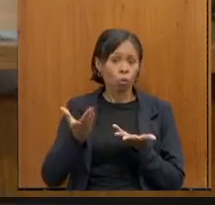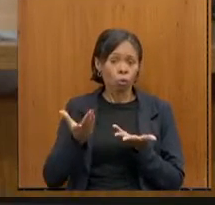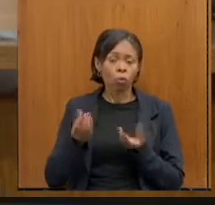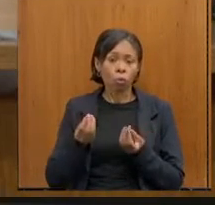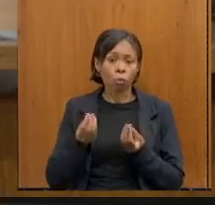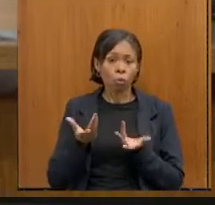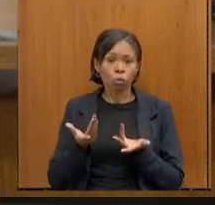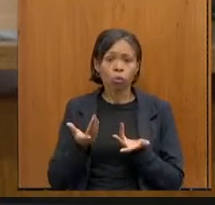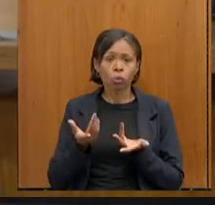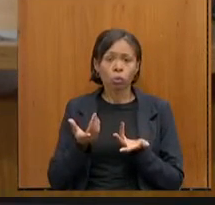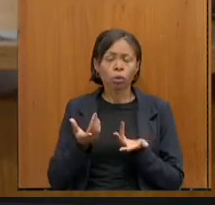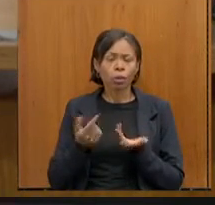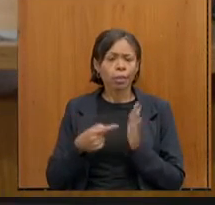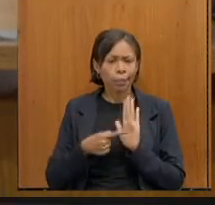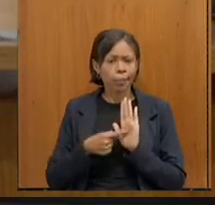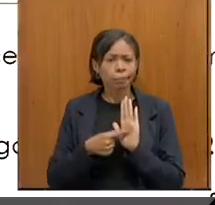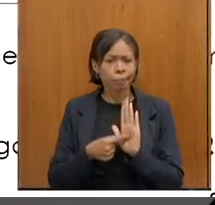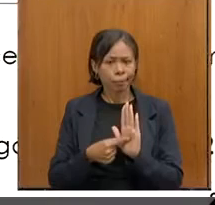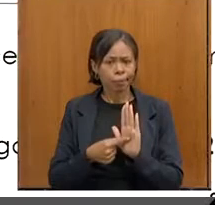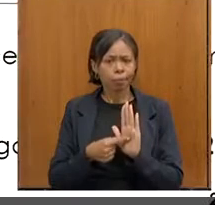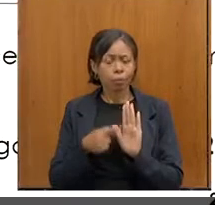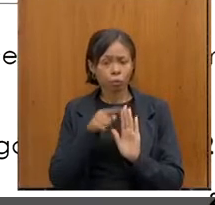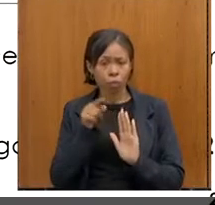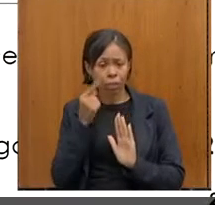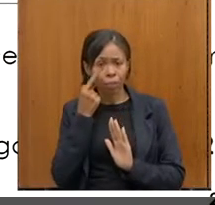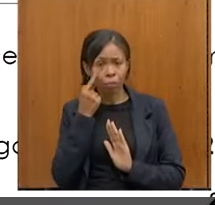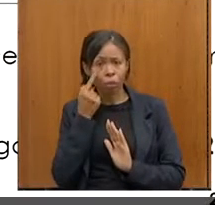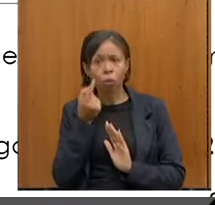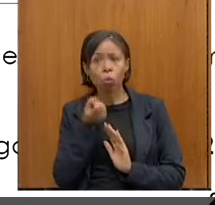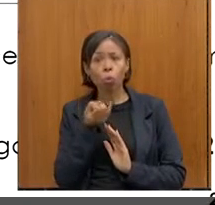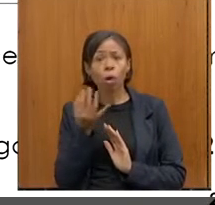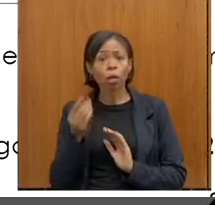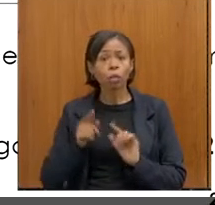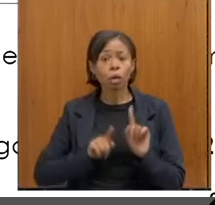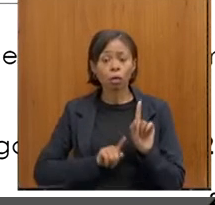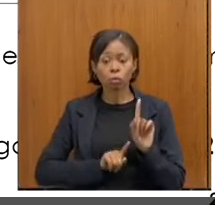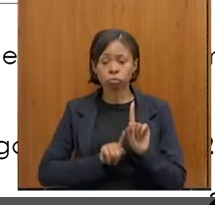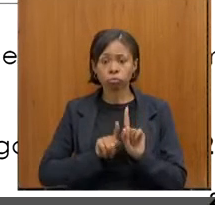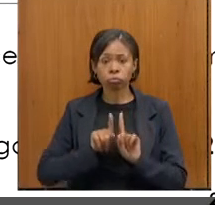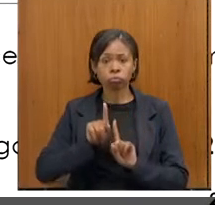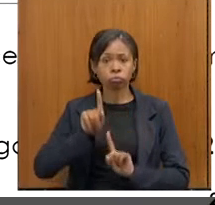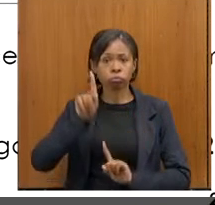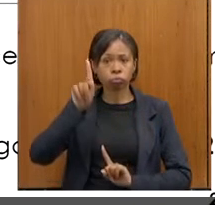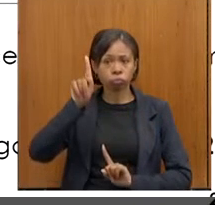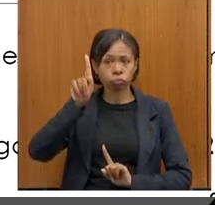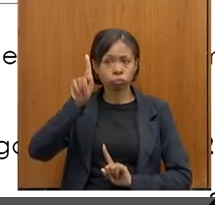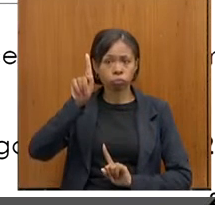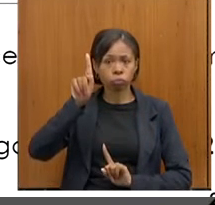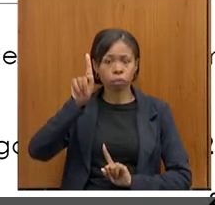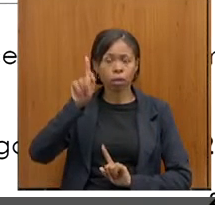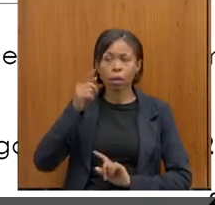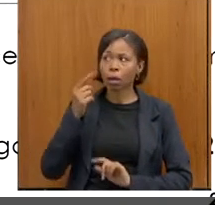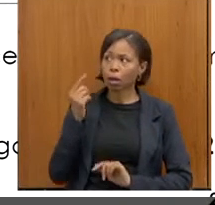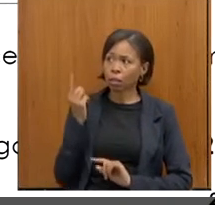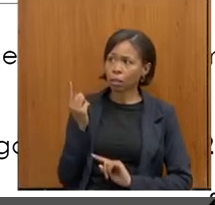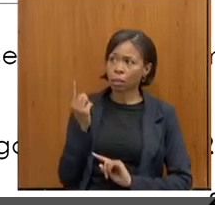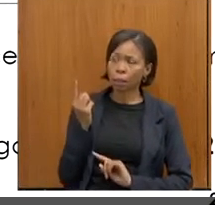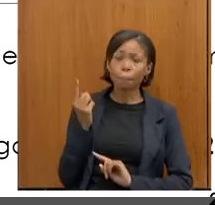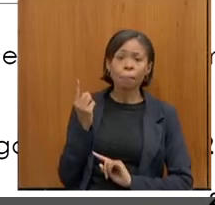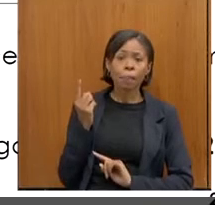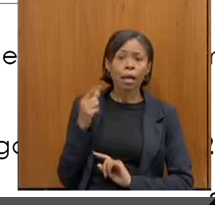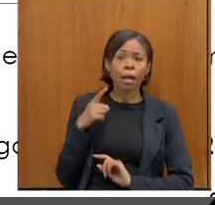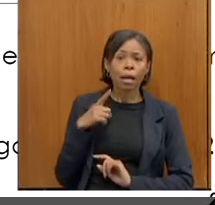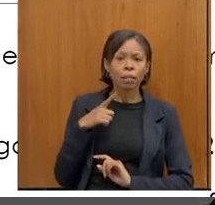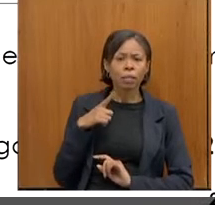pouco aí para ter ideia né do que que efetivamente cresceu Então você imagina né esse aqui eu nem sei se eu tenho esse chefe nós parecemos